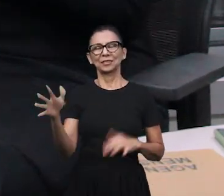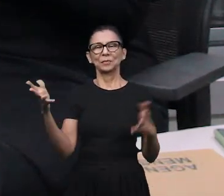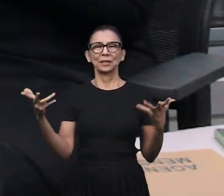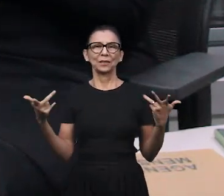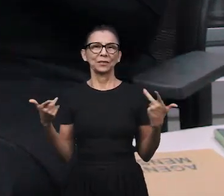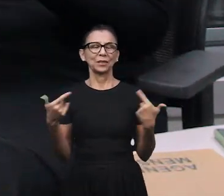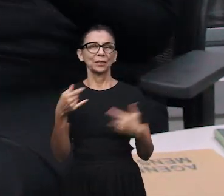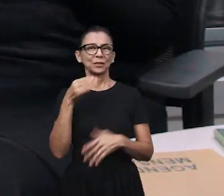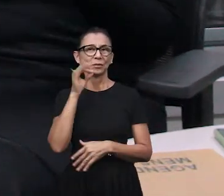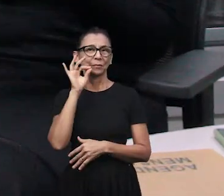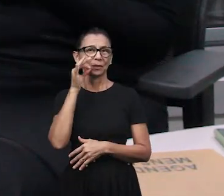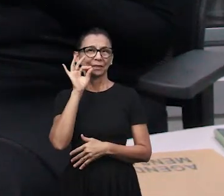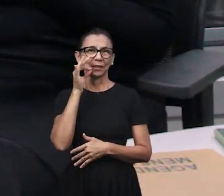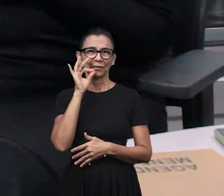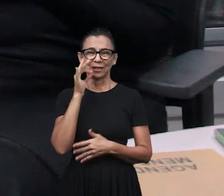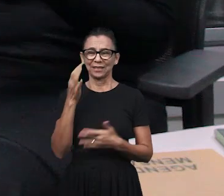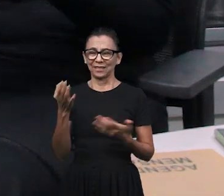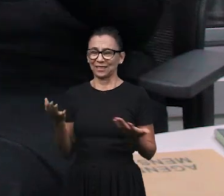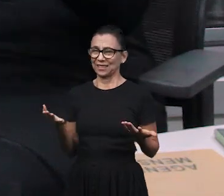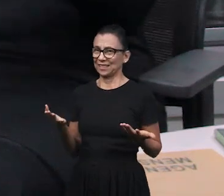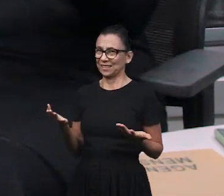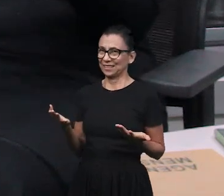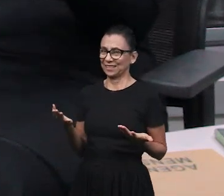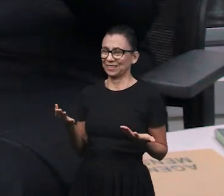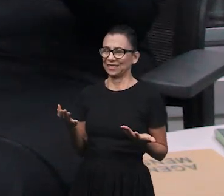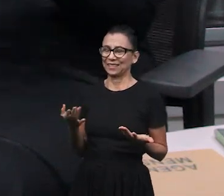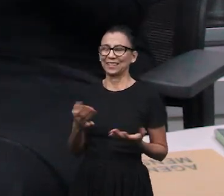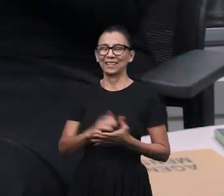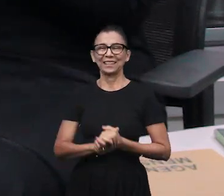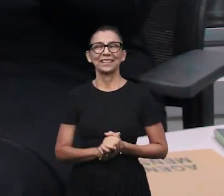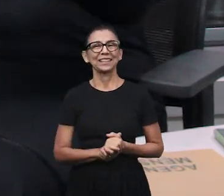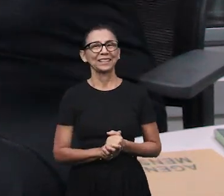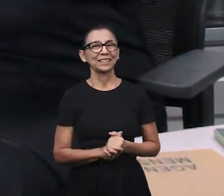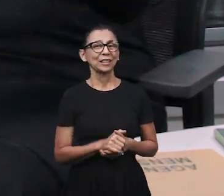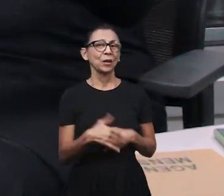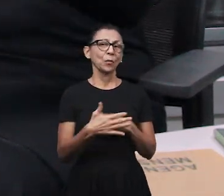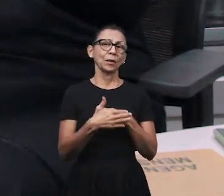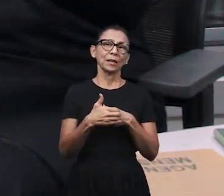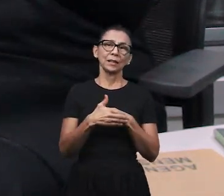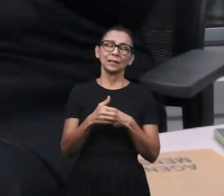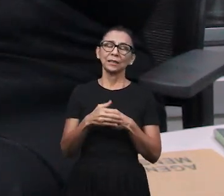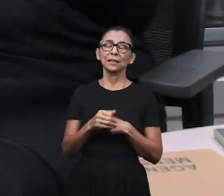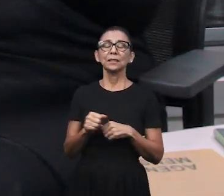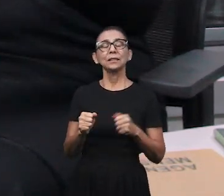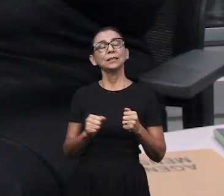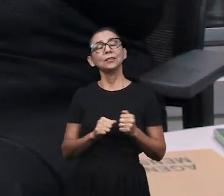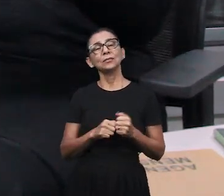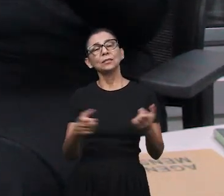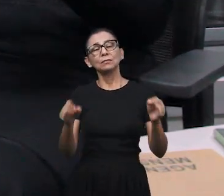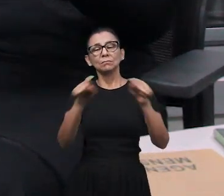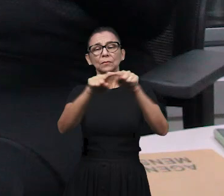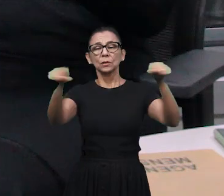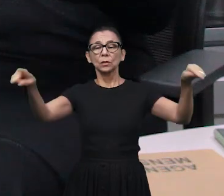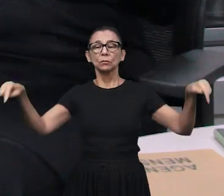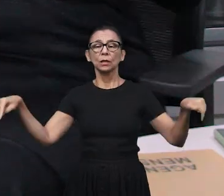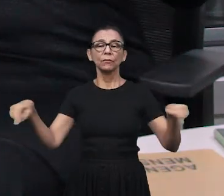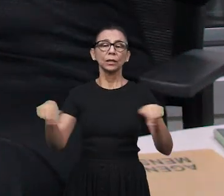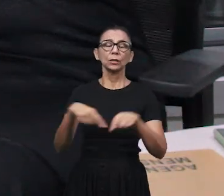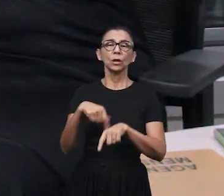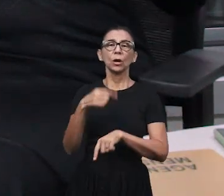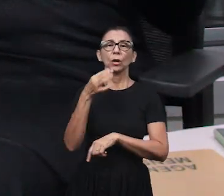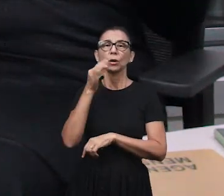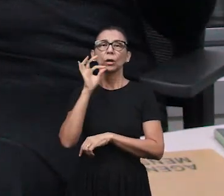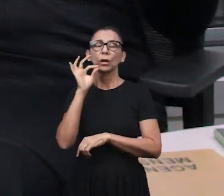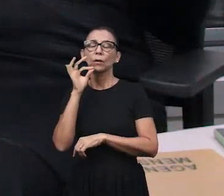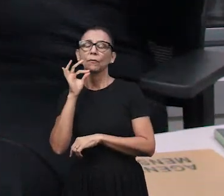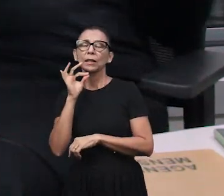maravilhoso, abençoado, tomando um cafezinho, que o mineiro nem gosta. Então tá ali no refeitório, tomando um cafezinho, aí